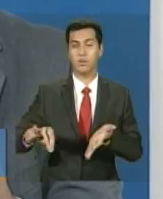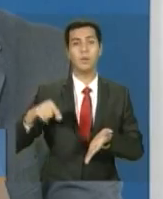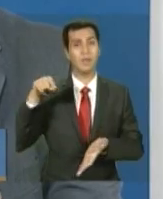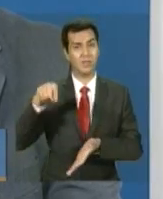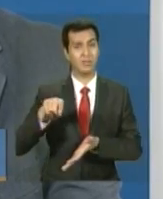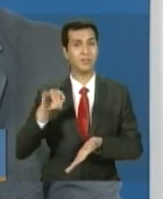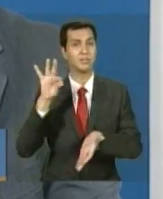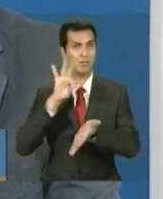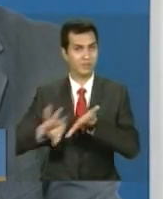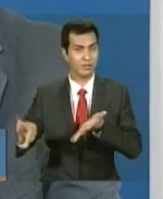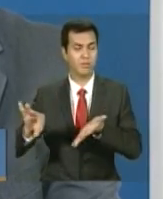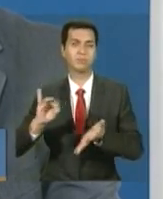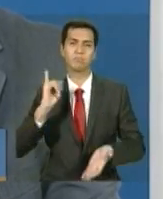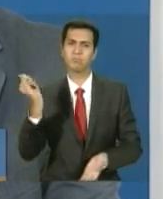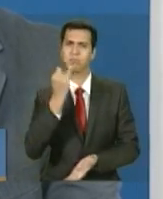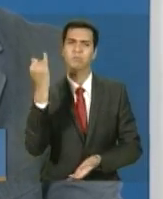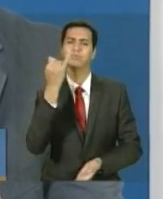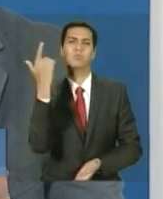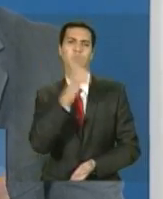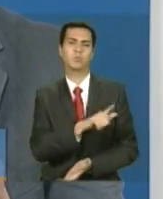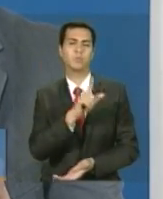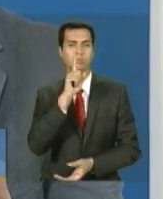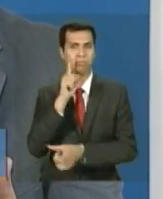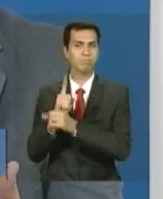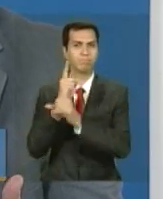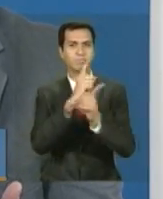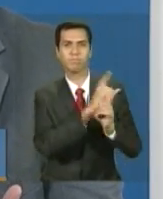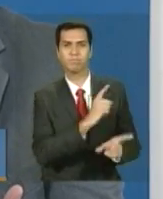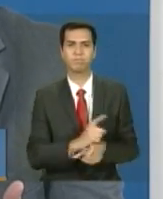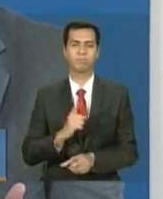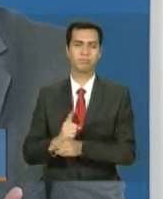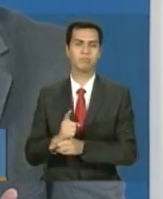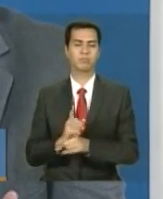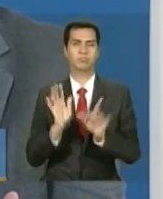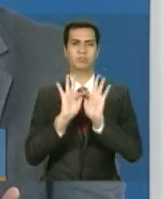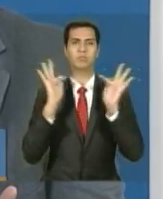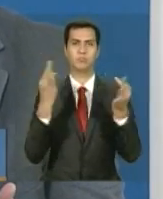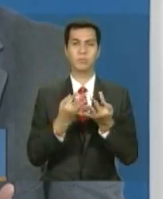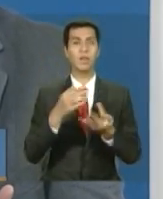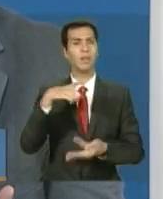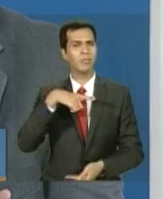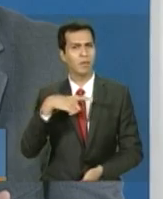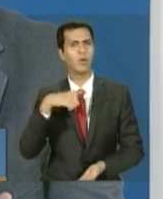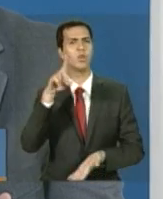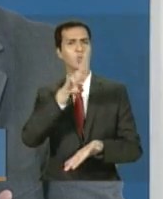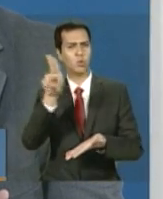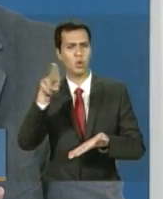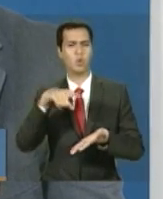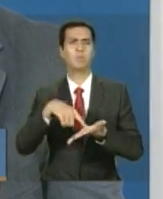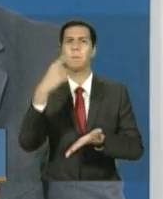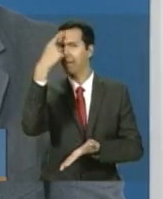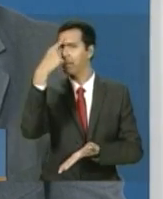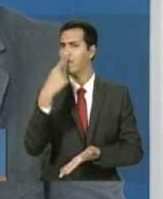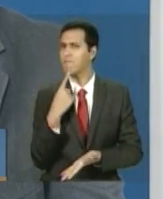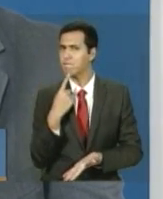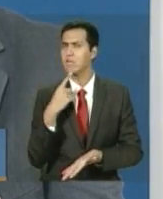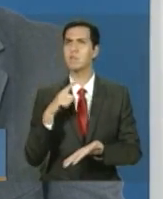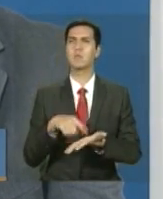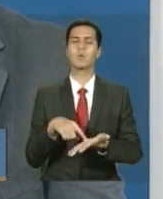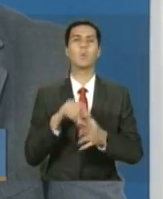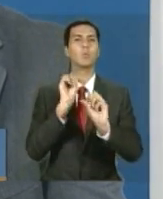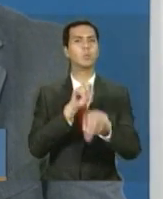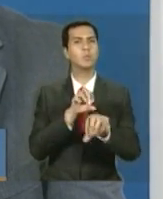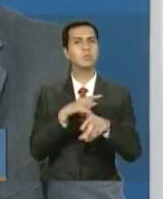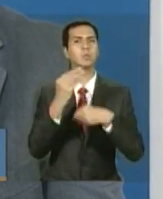central de identificação dessas famílias e eu falo identificação nominal do perfil das famílias do perfil Educacional